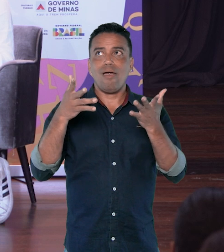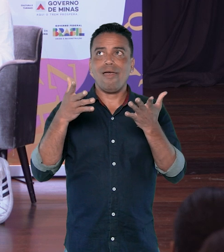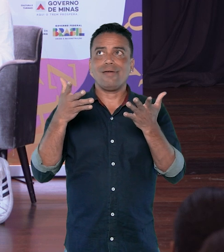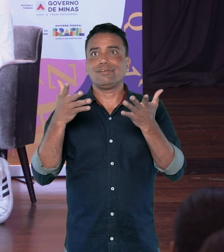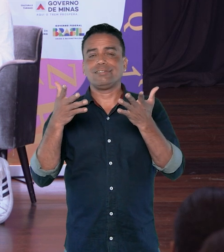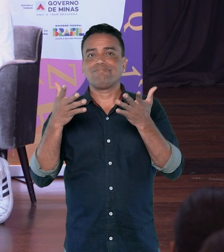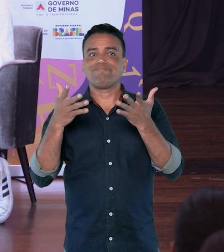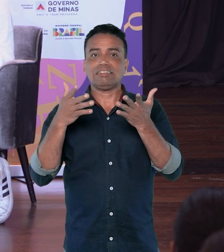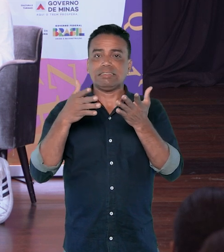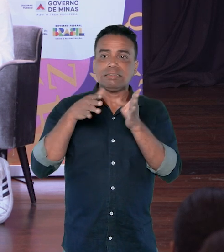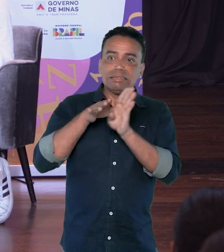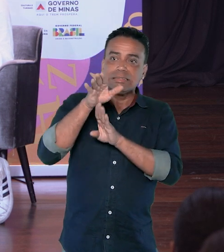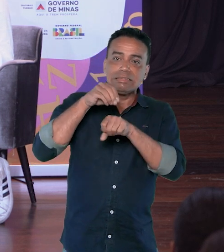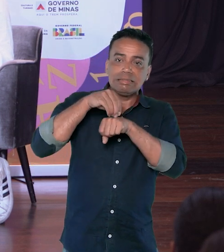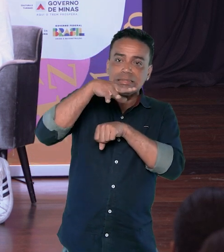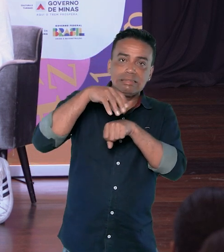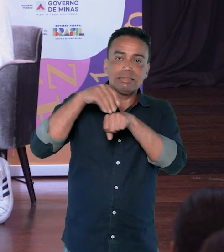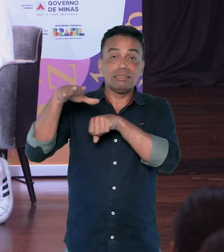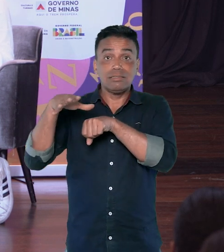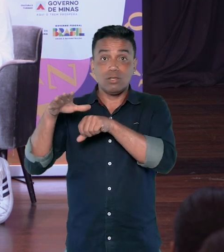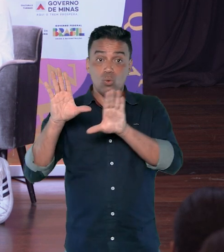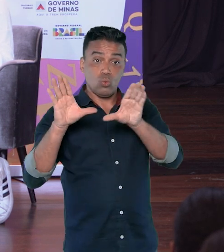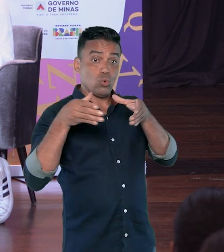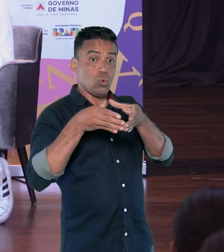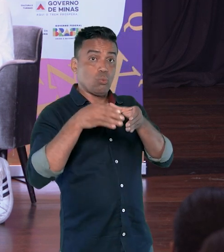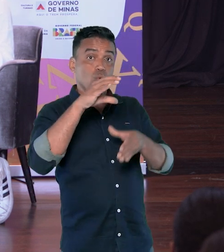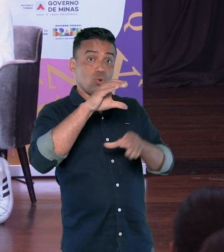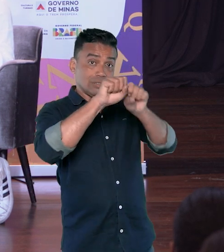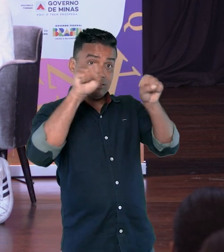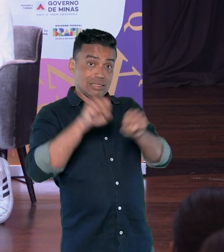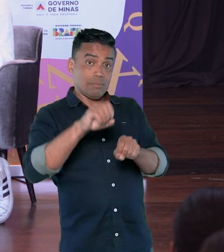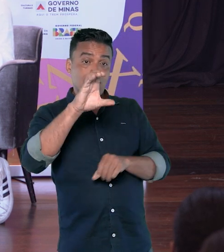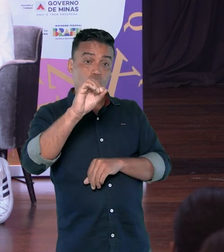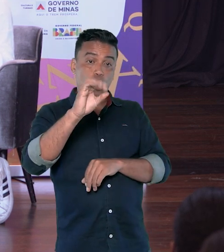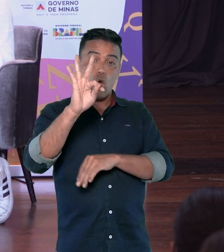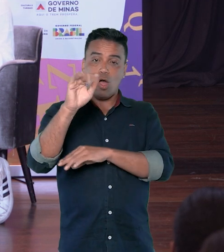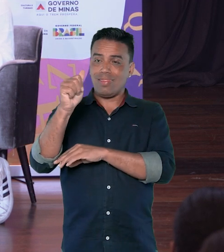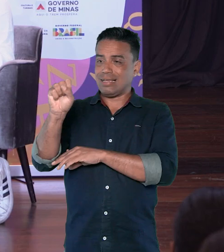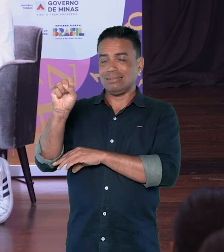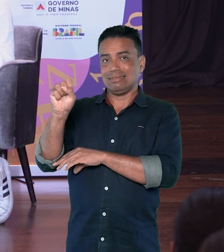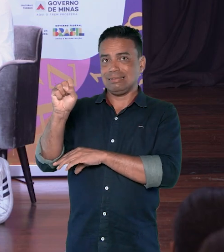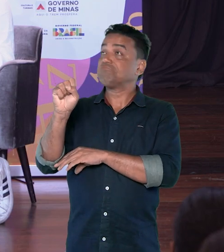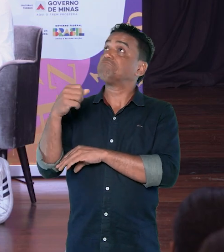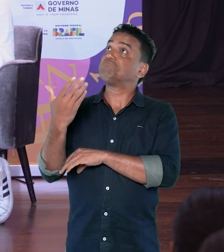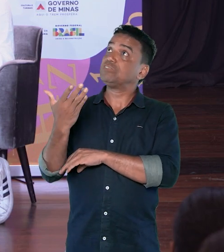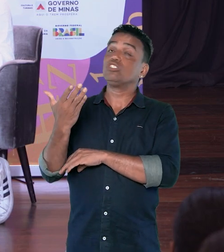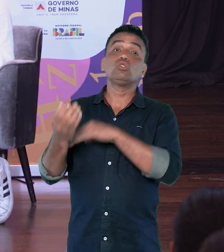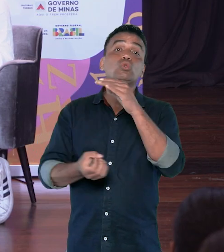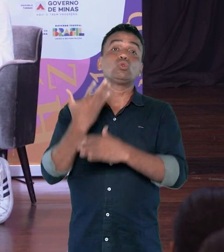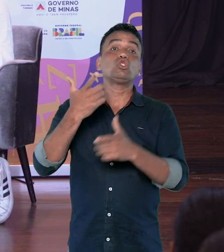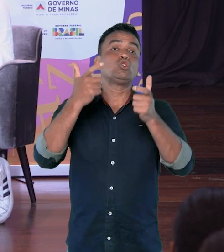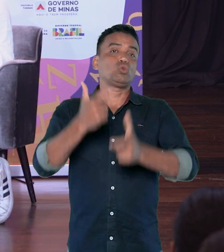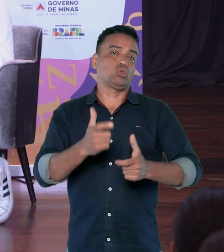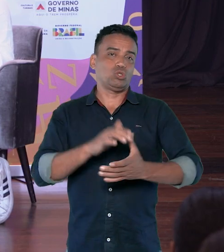sugestivo, de dizer que de onde vêm os cotistas, que eu acho que é a primeira associação que se faz, né? De onde